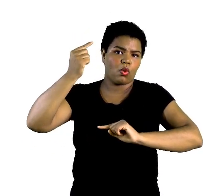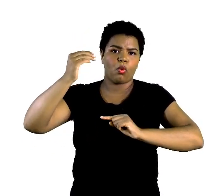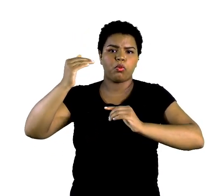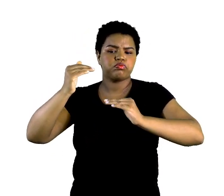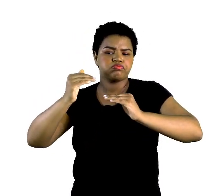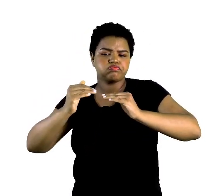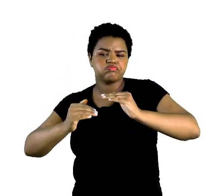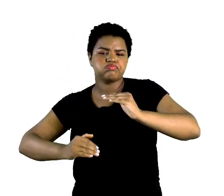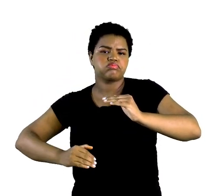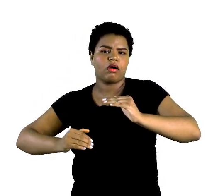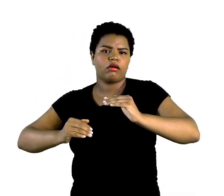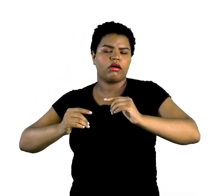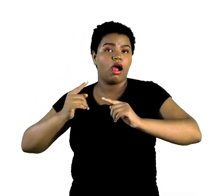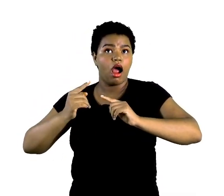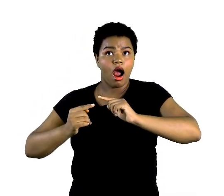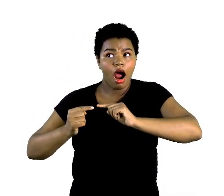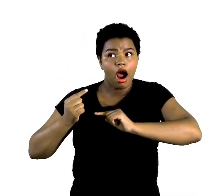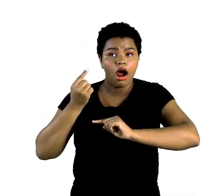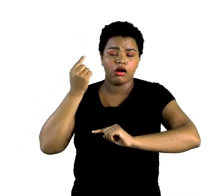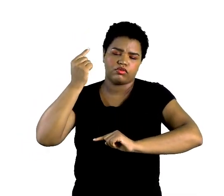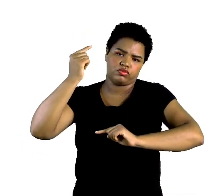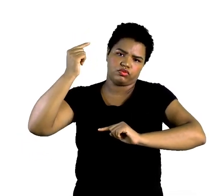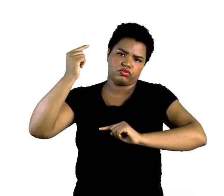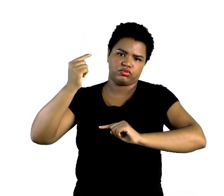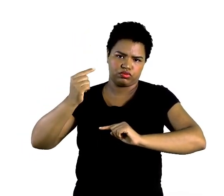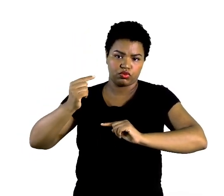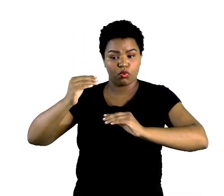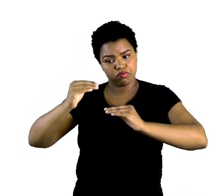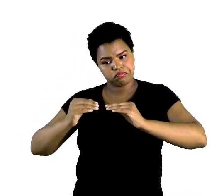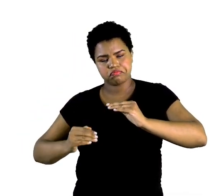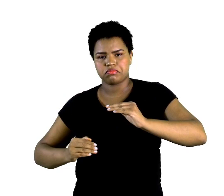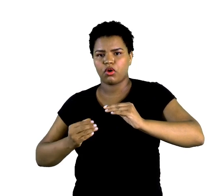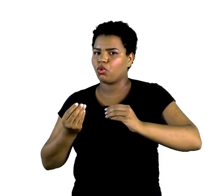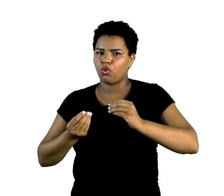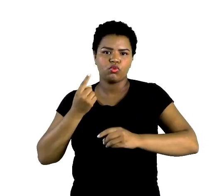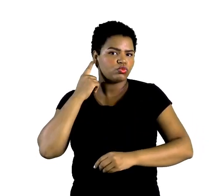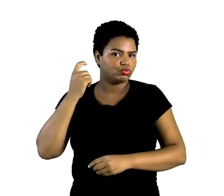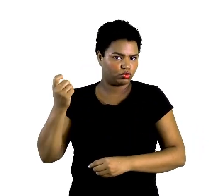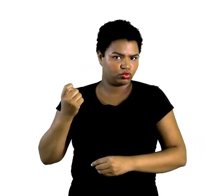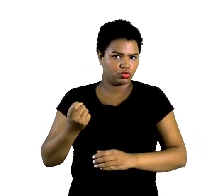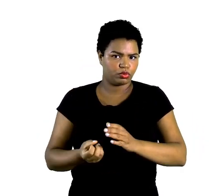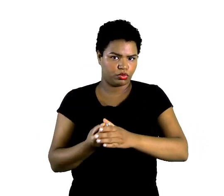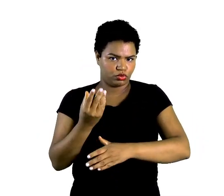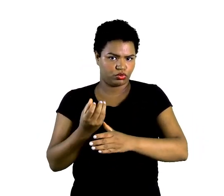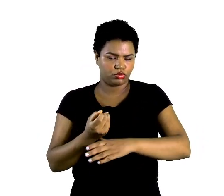de como esse som vai sair. Se eu